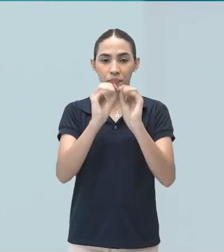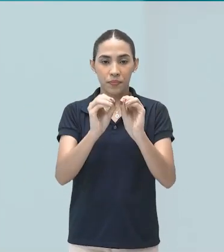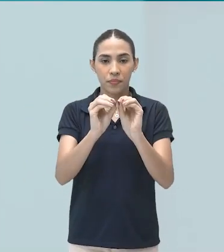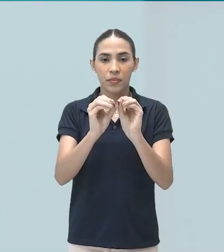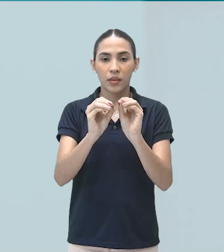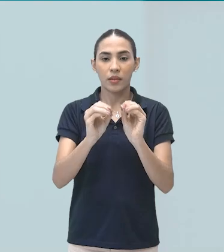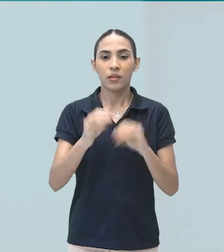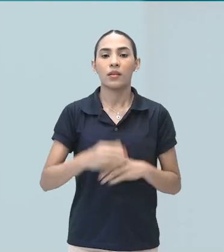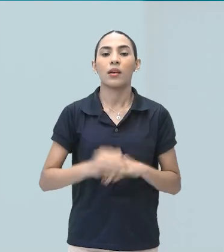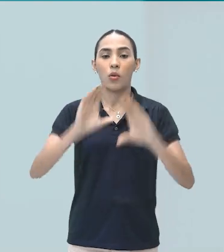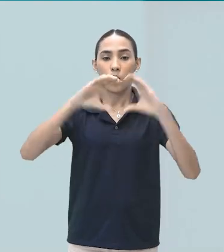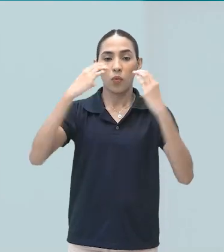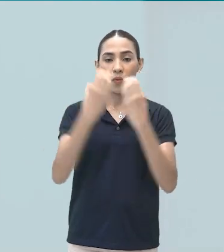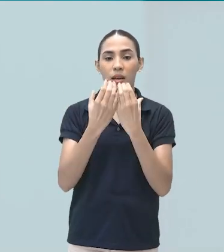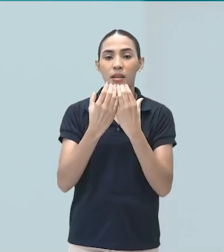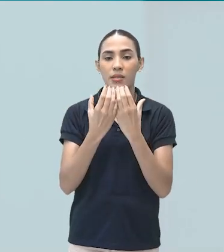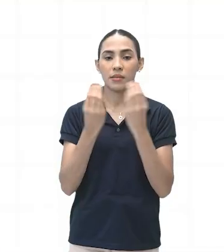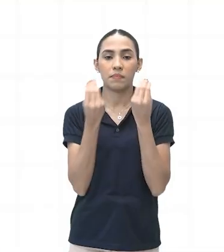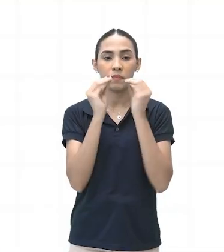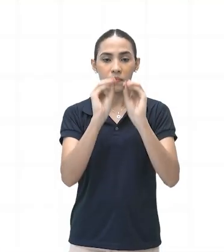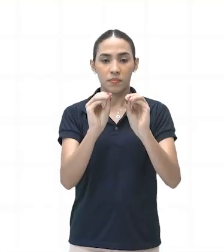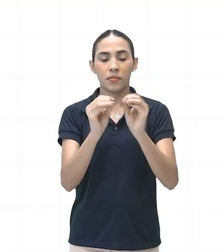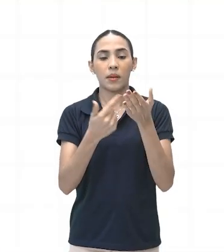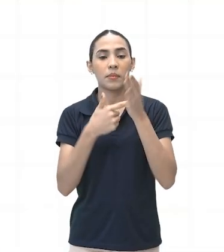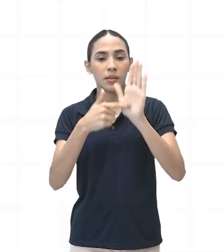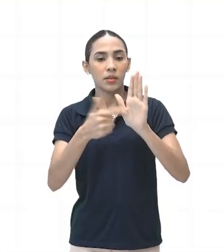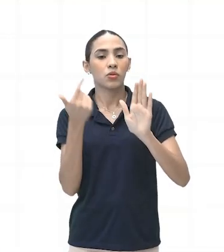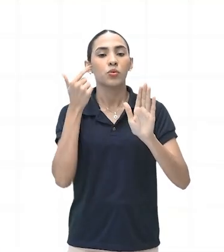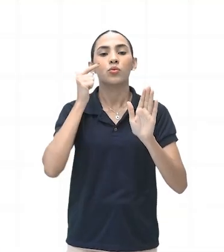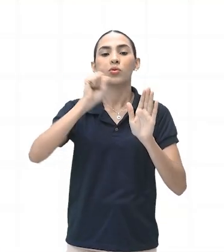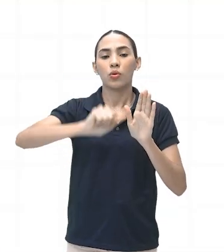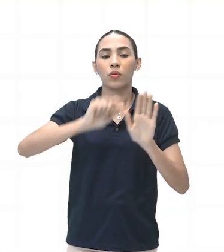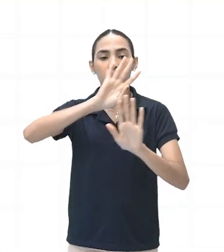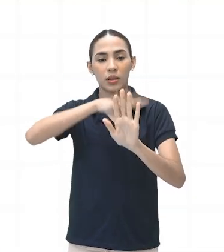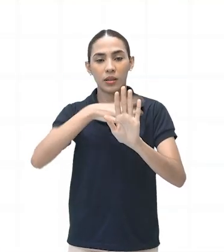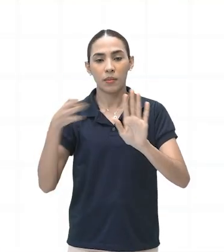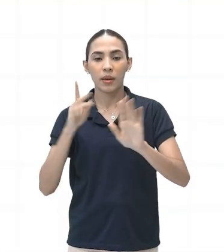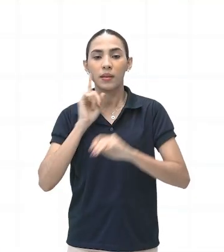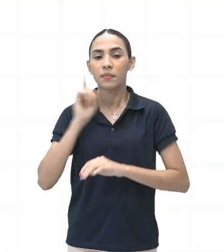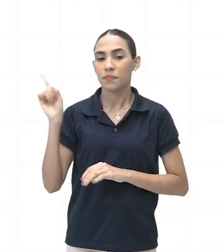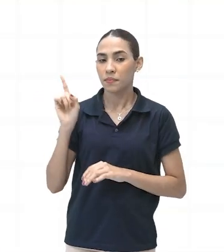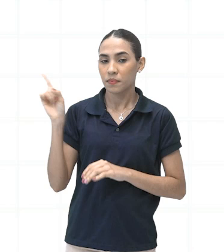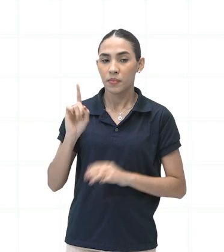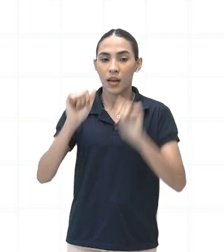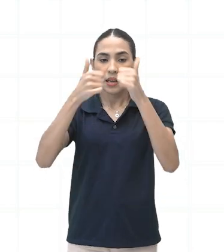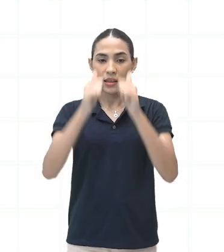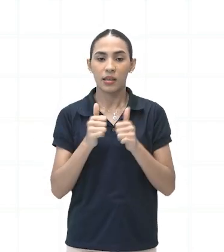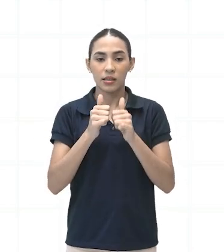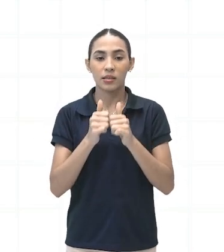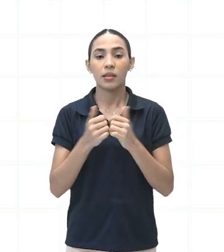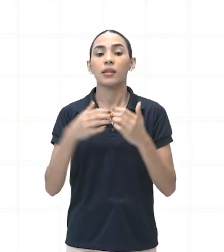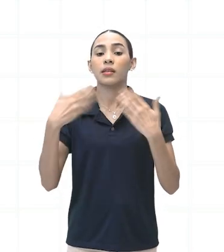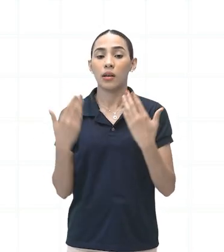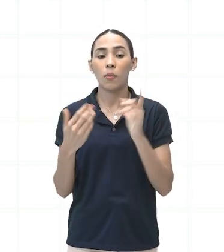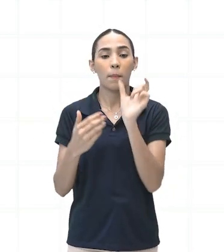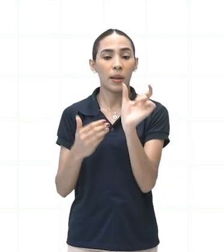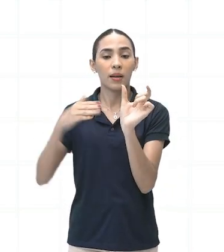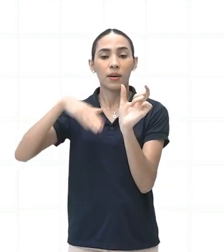quadrinho a palavra conferência, certo? Apresentando mais uma vez a nossa tabela. Observem, núcleo do